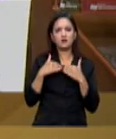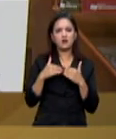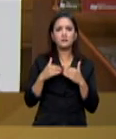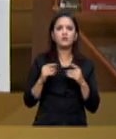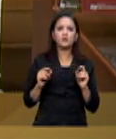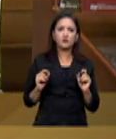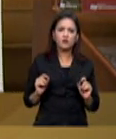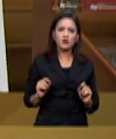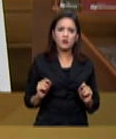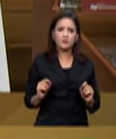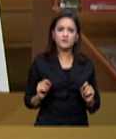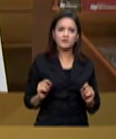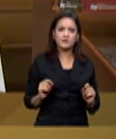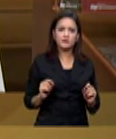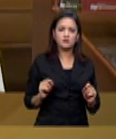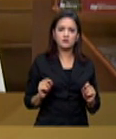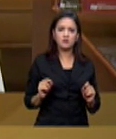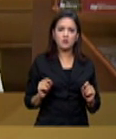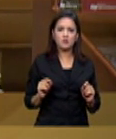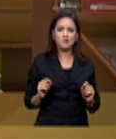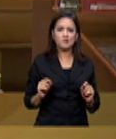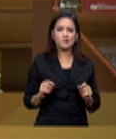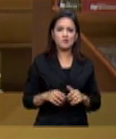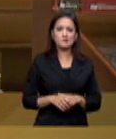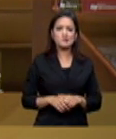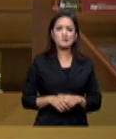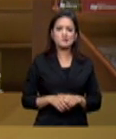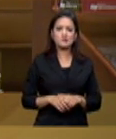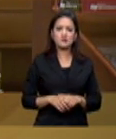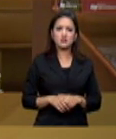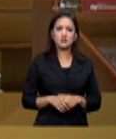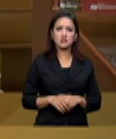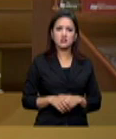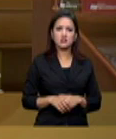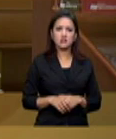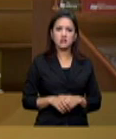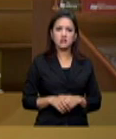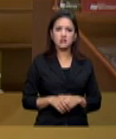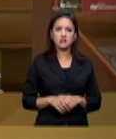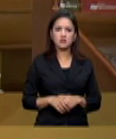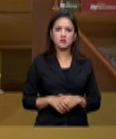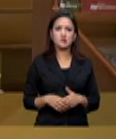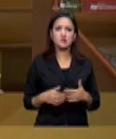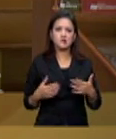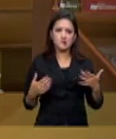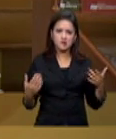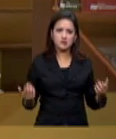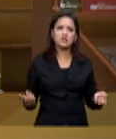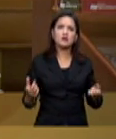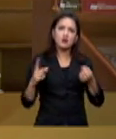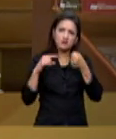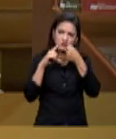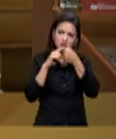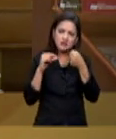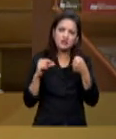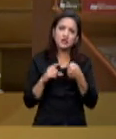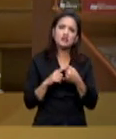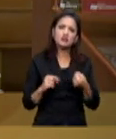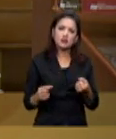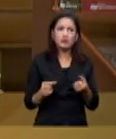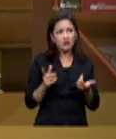que realmente esse dispositivo questionado, porque todos nós estamos conhecendo em parte, é de